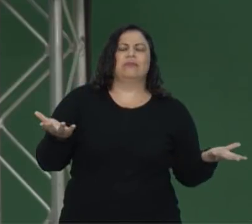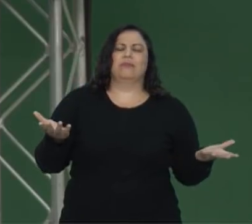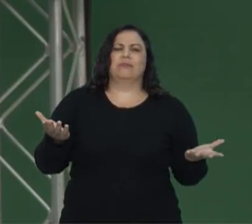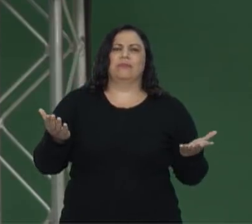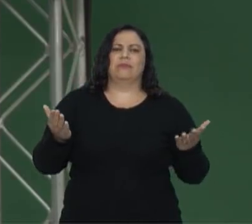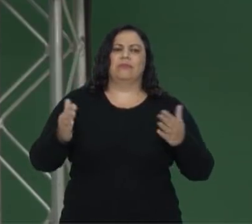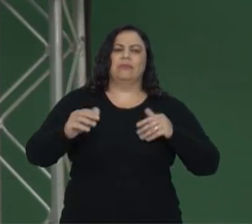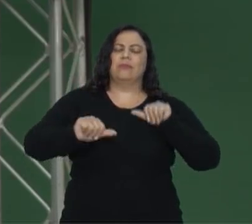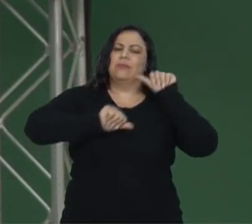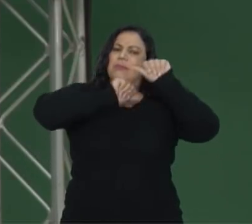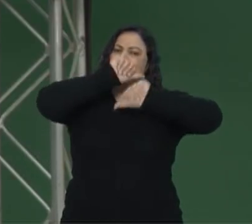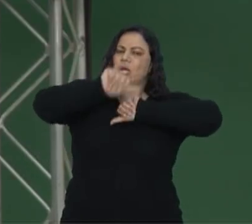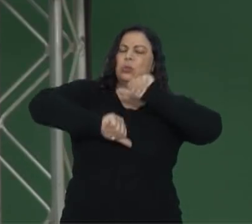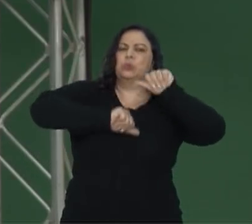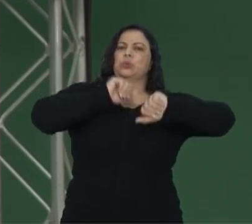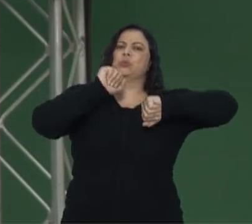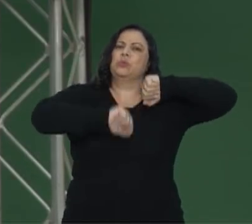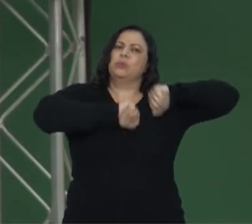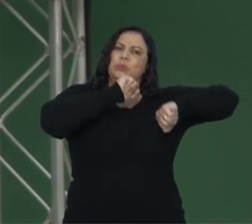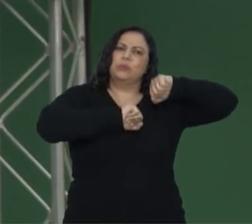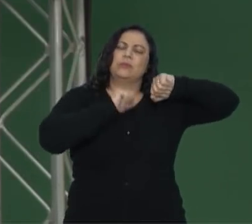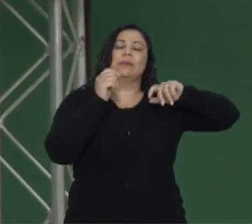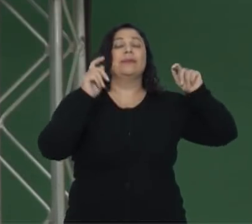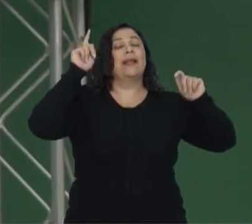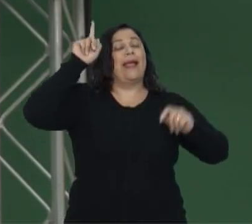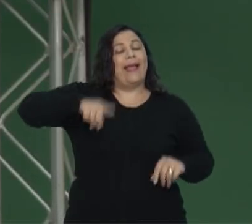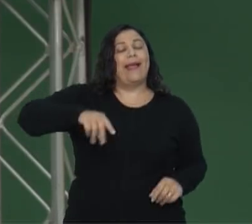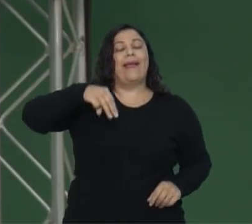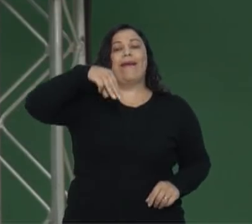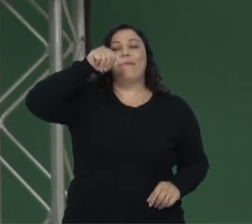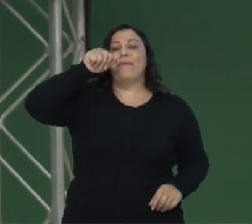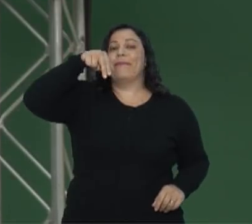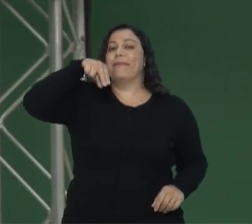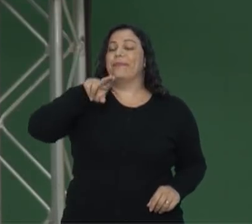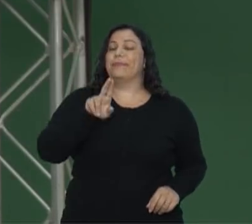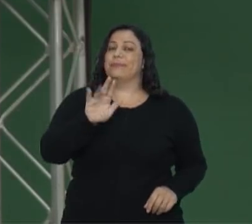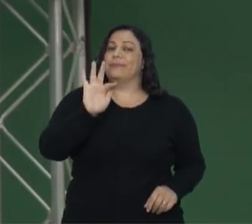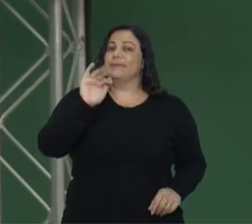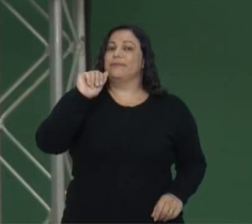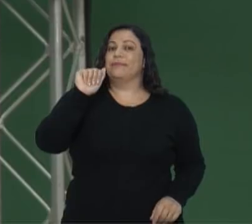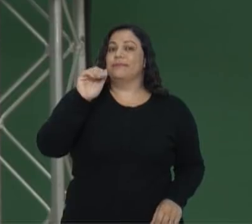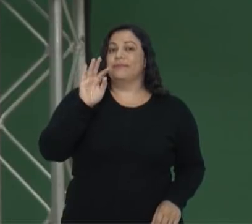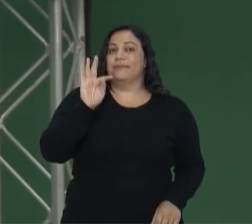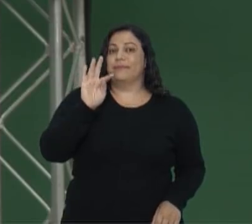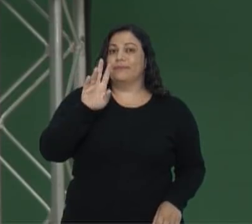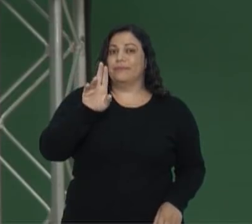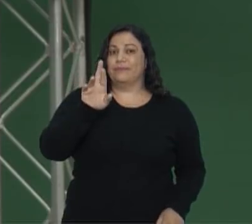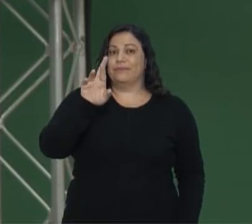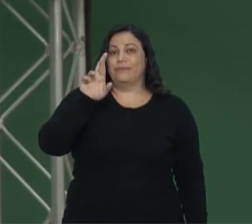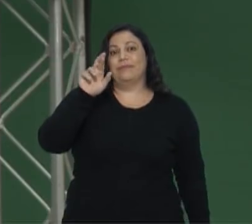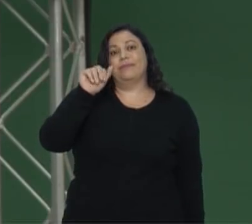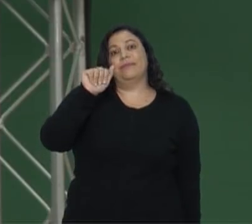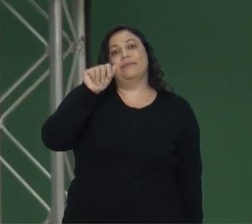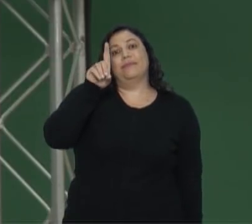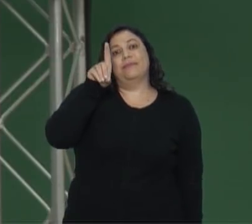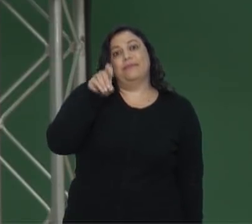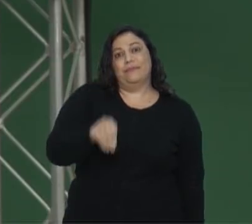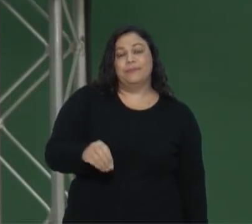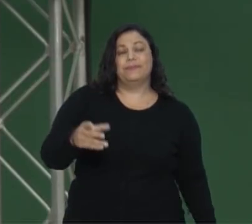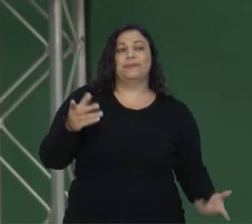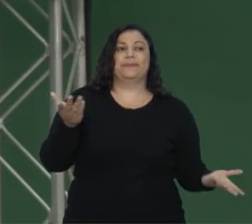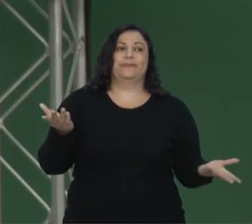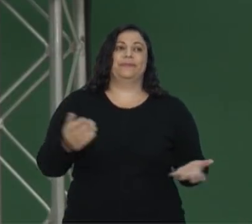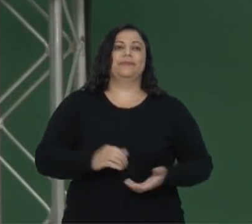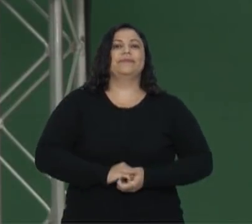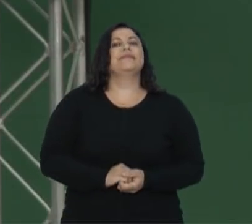uma transformação, é manufaturado. Ambos têm a sua matéria-prima da